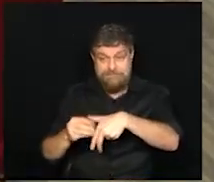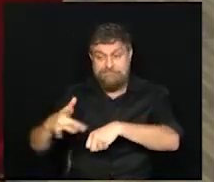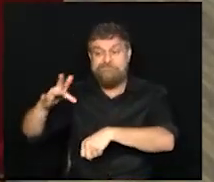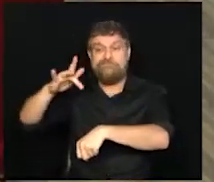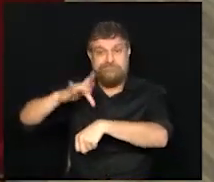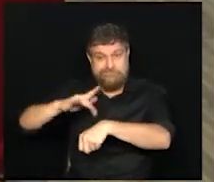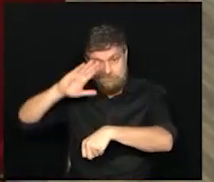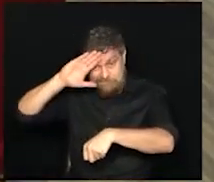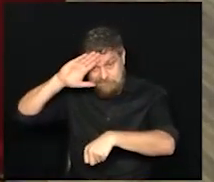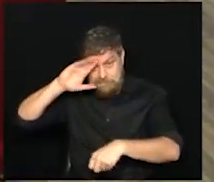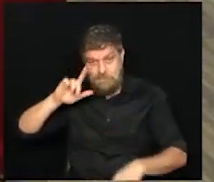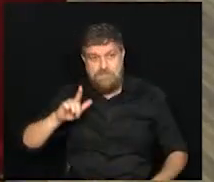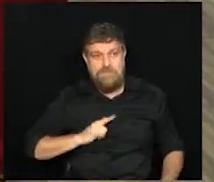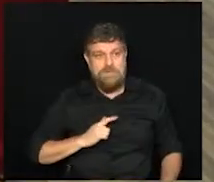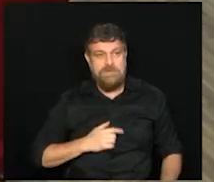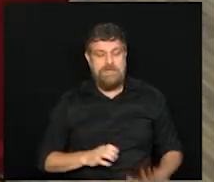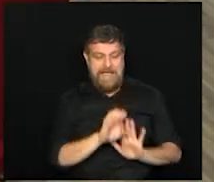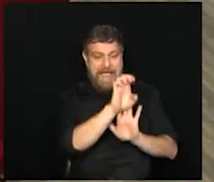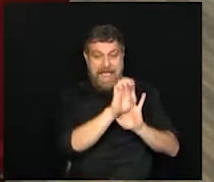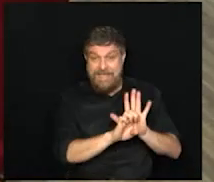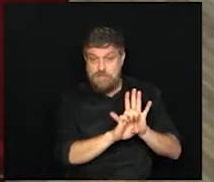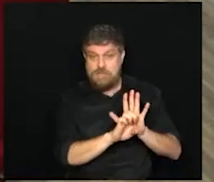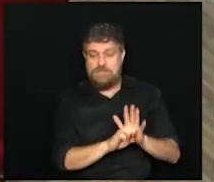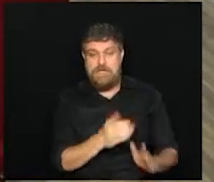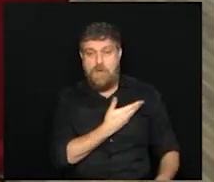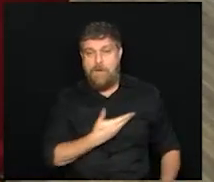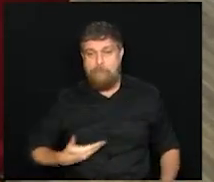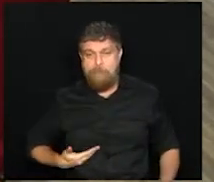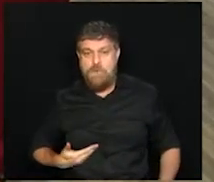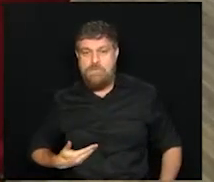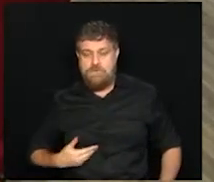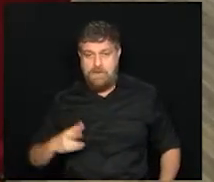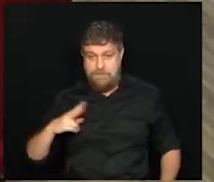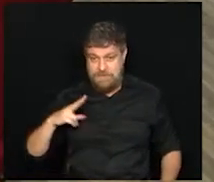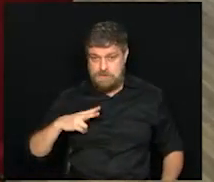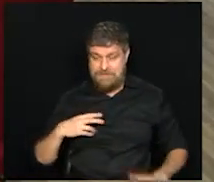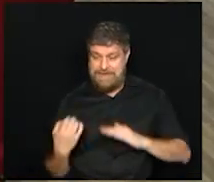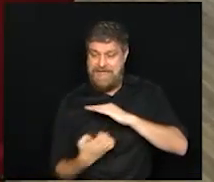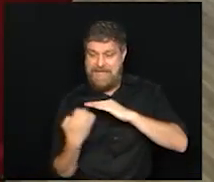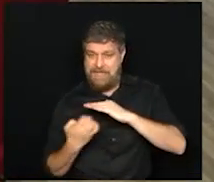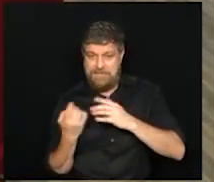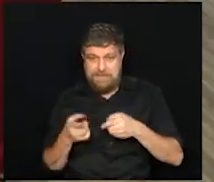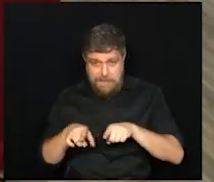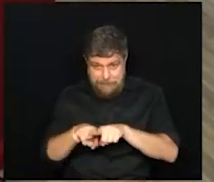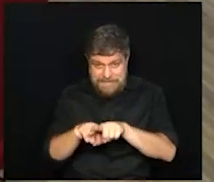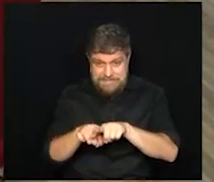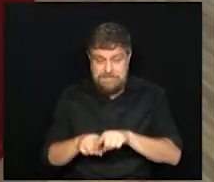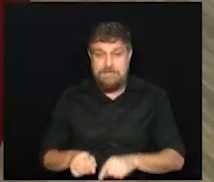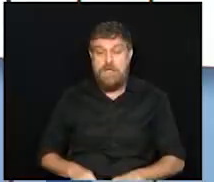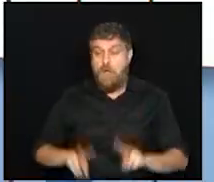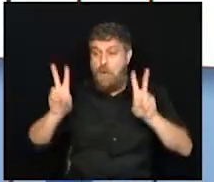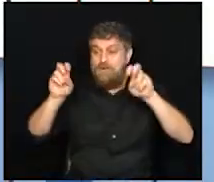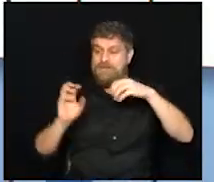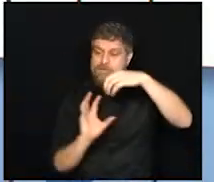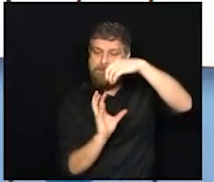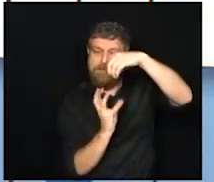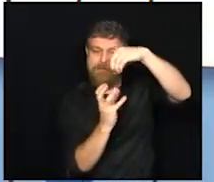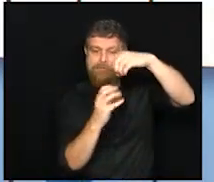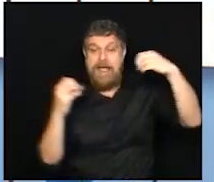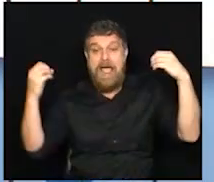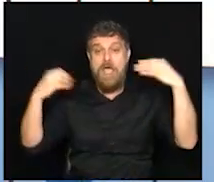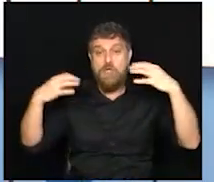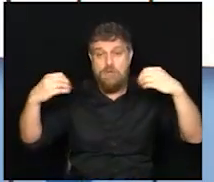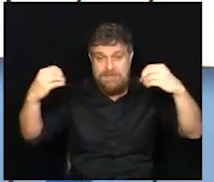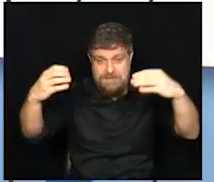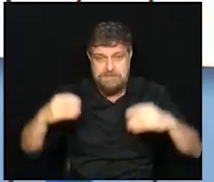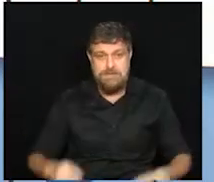publicou o edital da parceria público-privada sobre iluminação. Saiu no Diário Oficial desta terça-feira. A gente